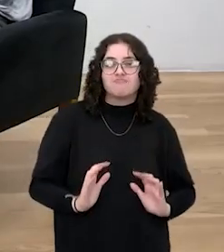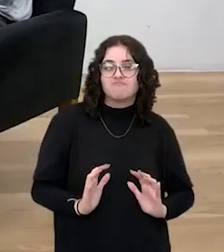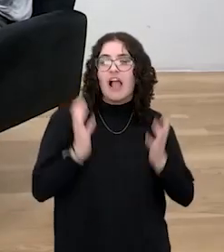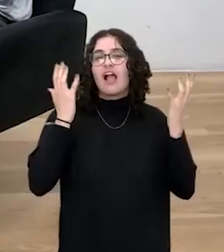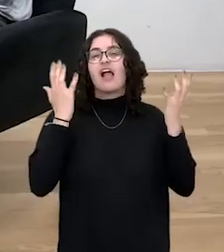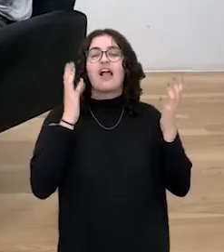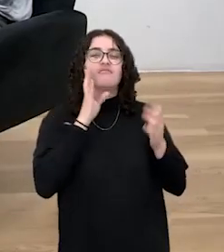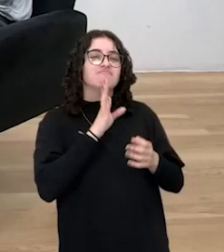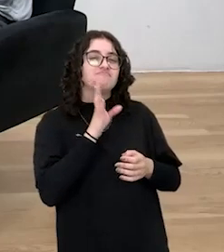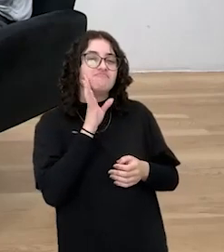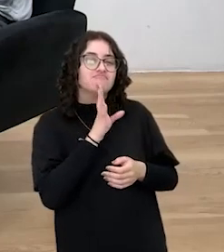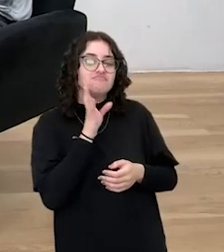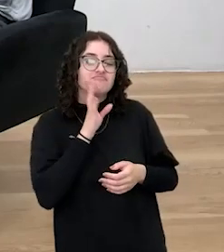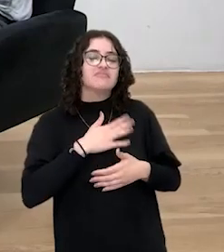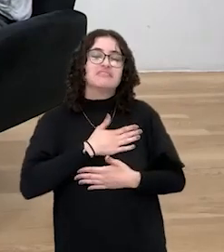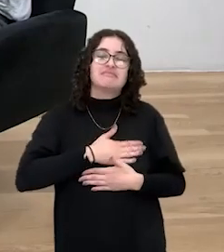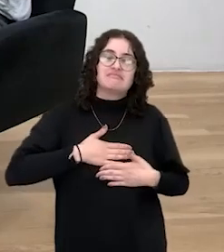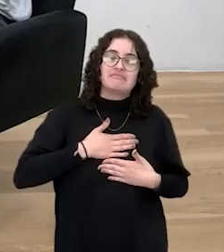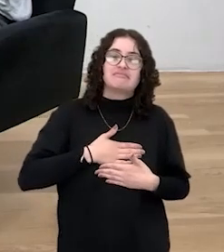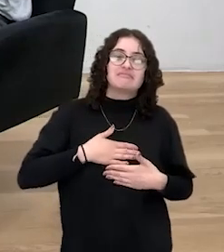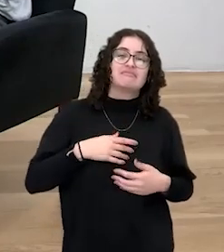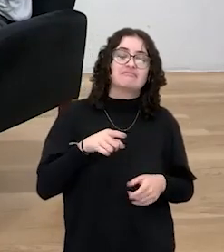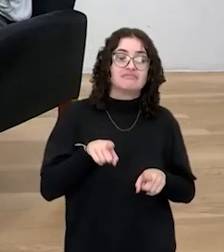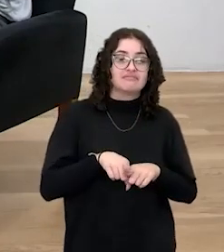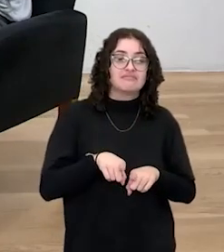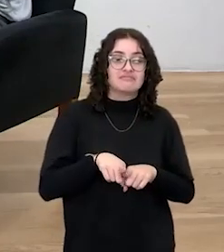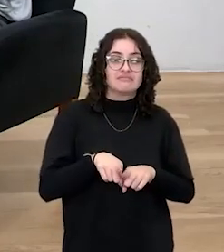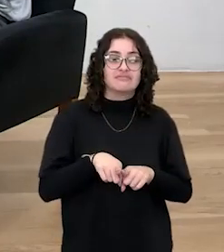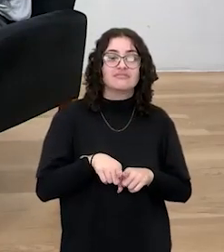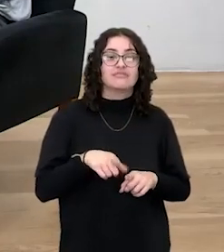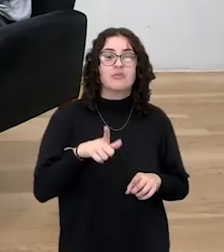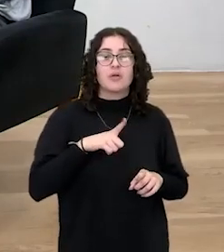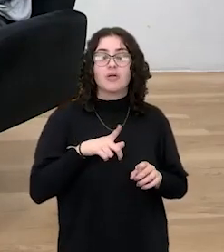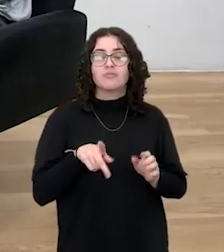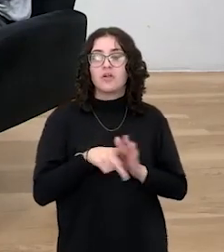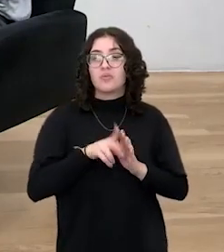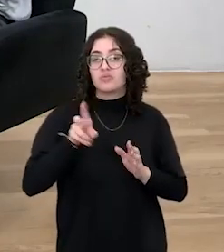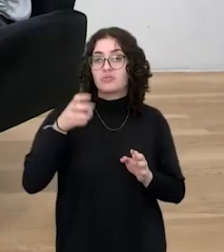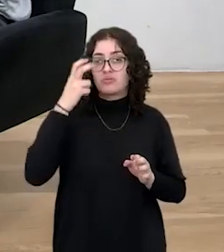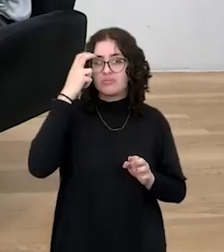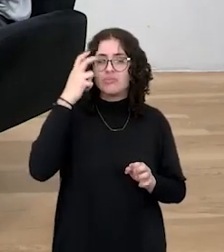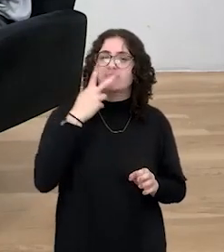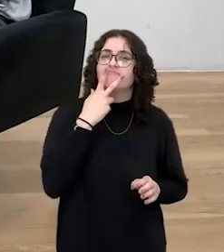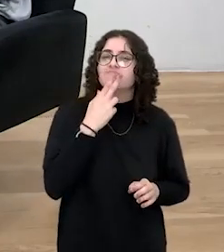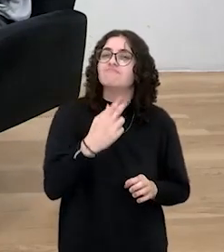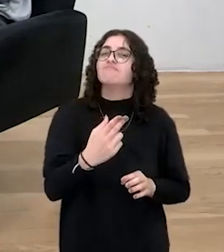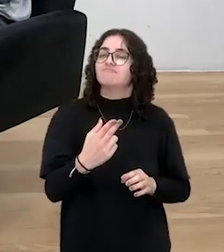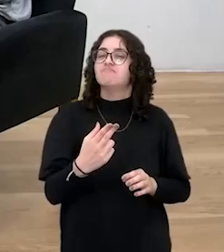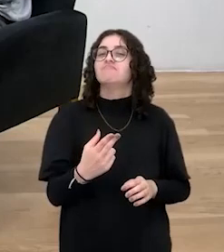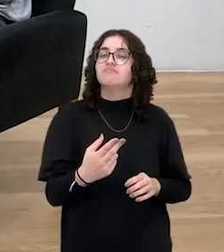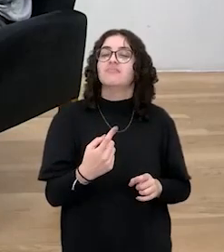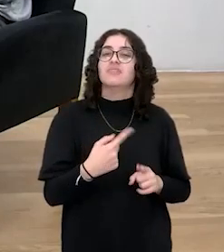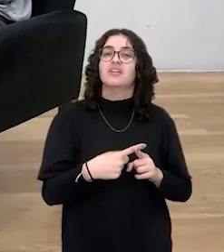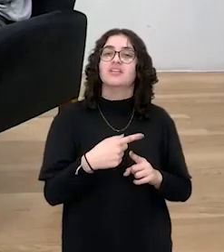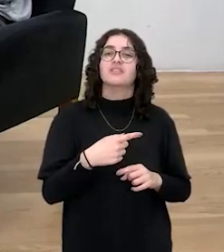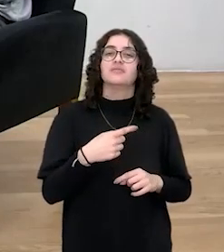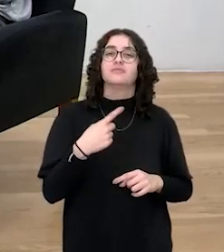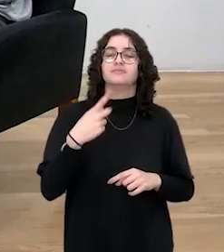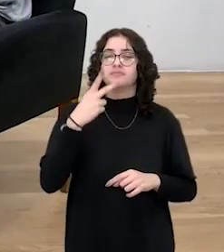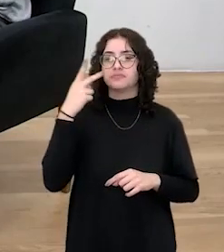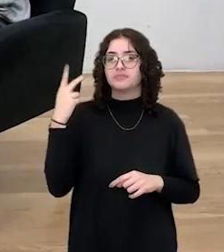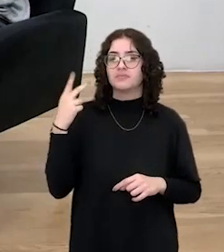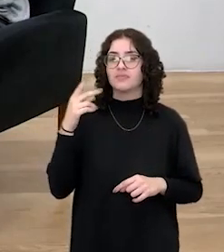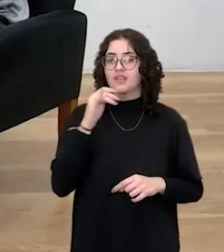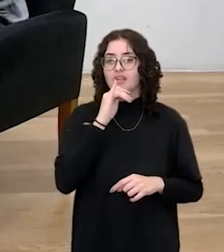bacana, legal, né? Identificável, multicultural. Né? Oi? Identificável, né? Porque as pessoas, elas...